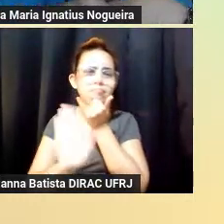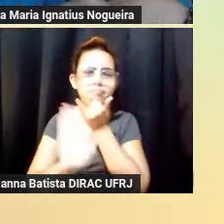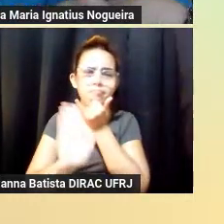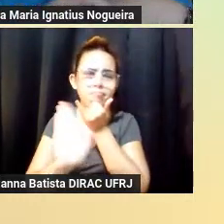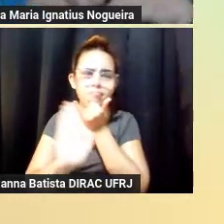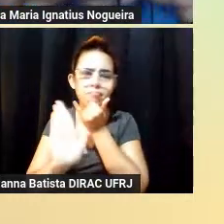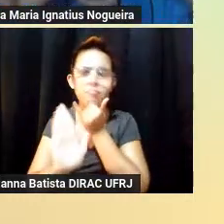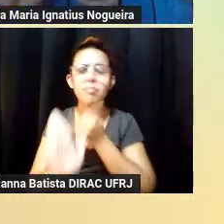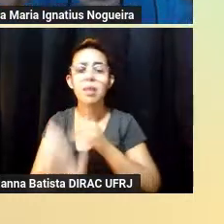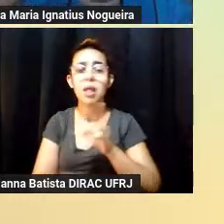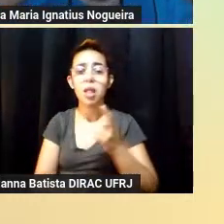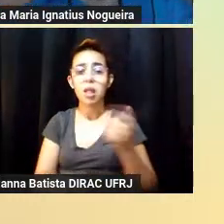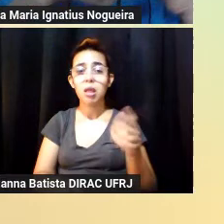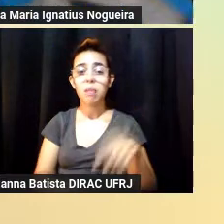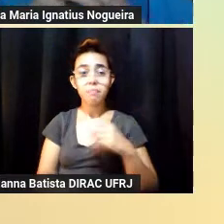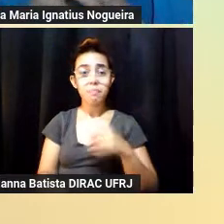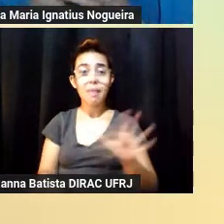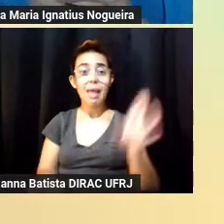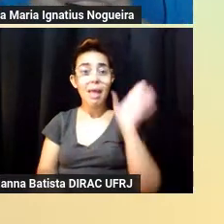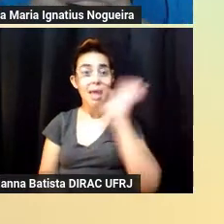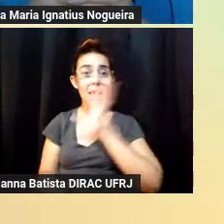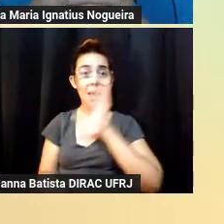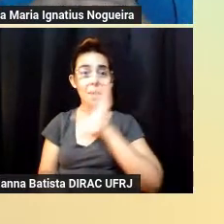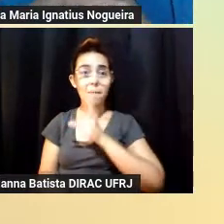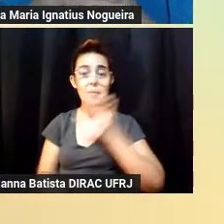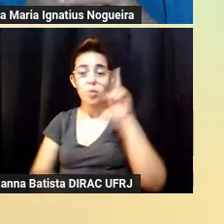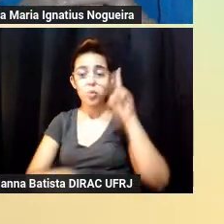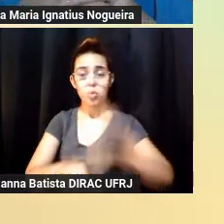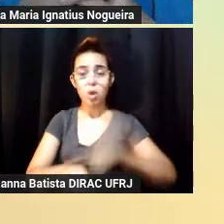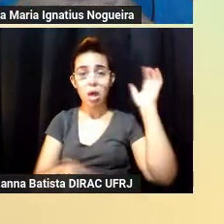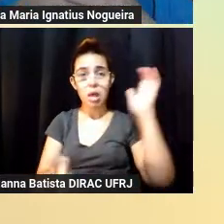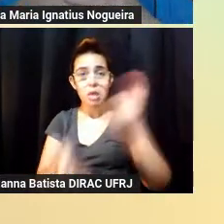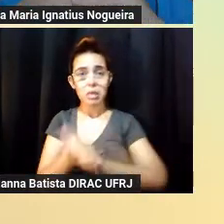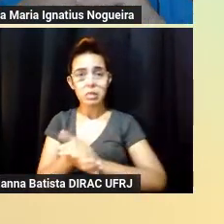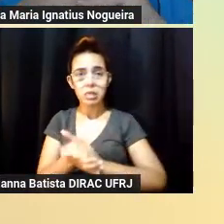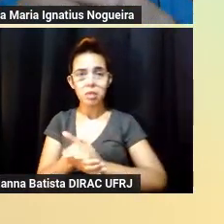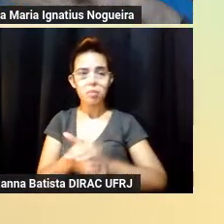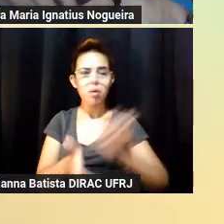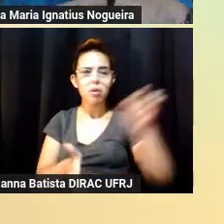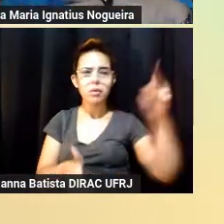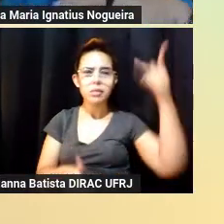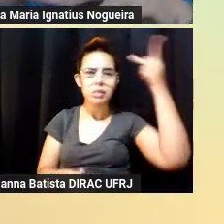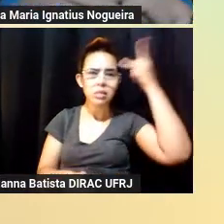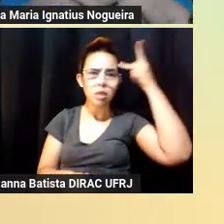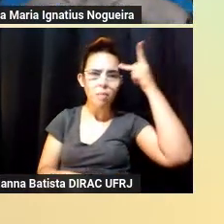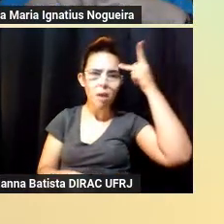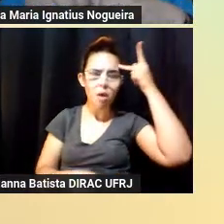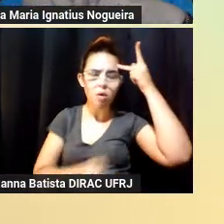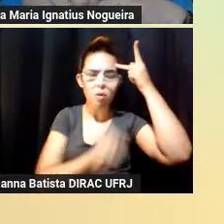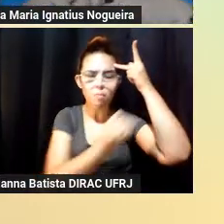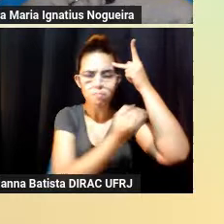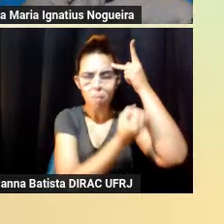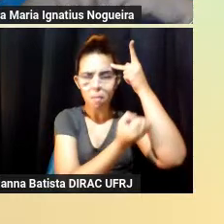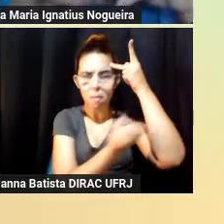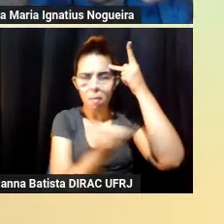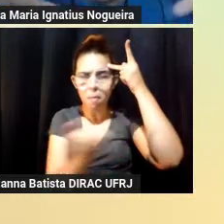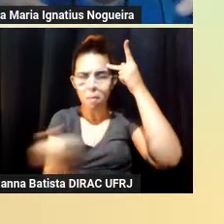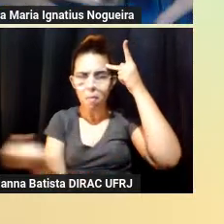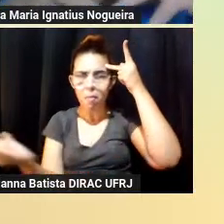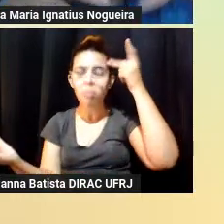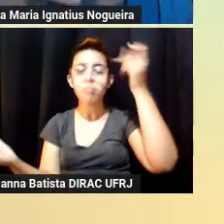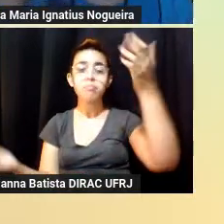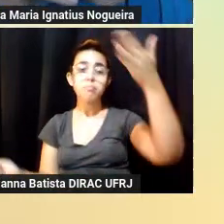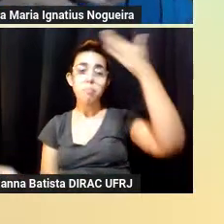nos casamos, a gente estava voltando de São Carlos. Nós dois tínhamos bolsa em São Carlos, ele na engenharia. Eu